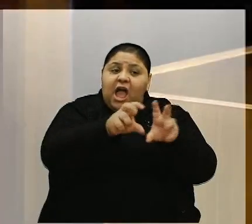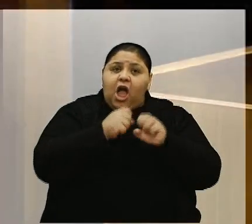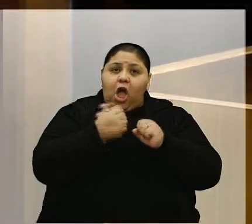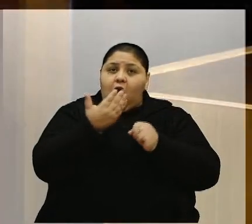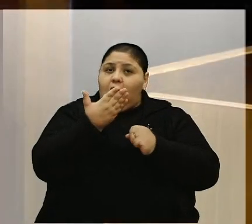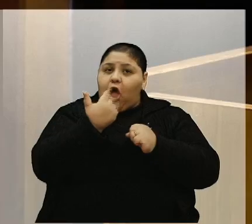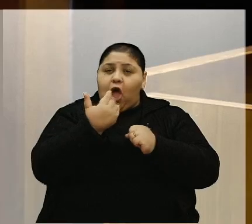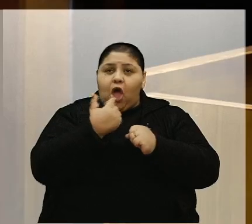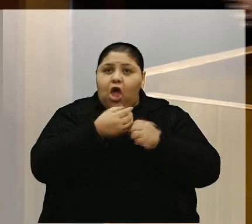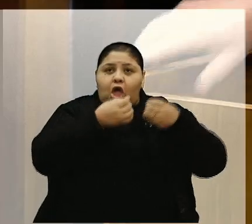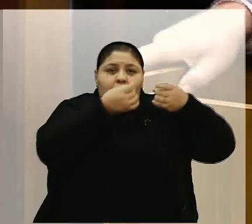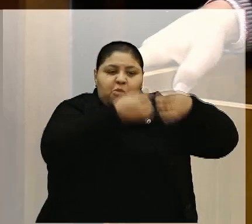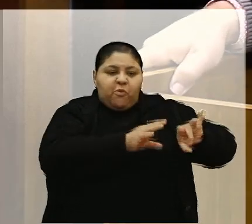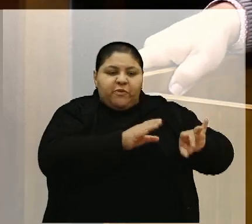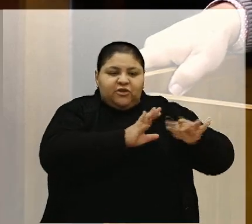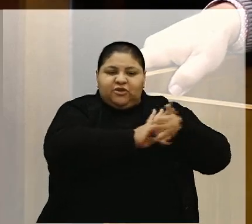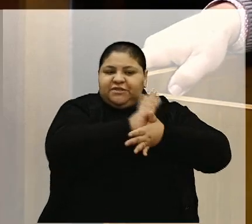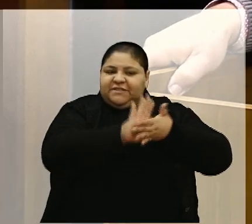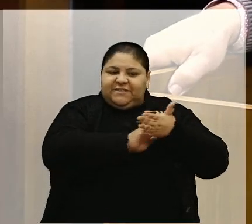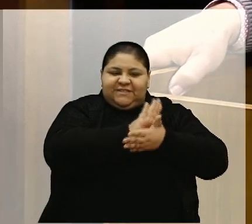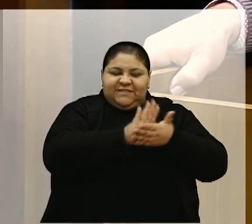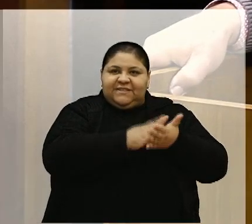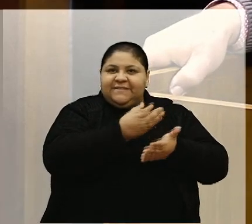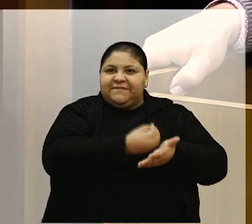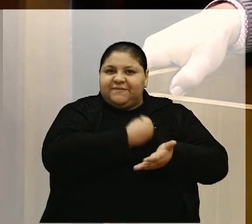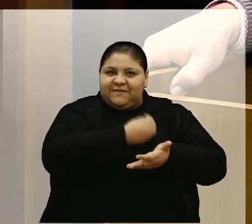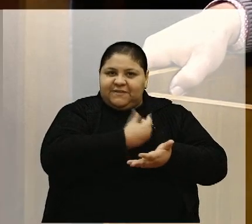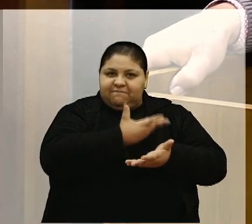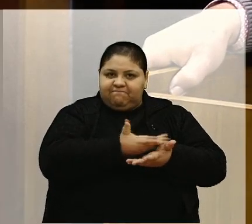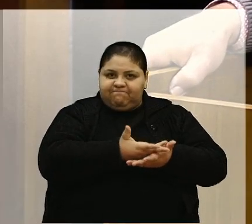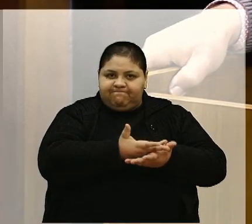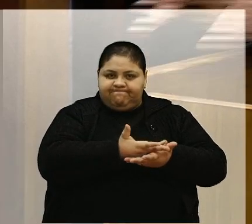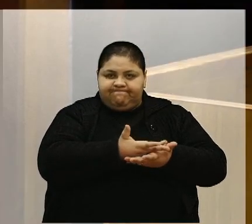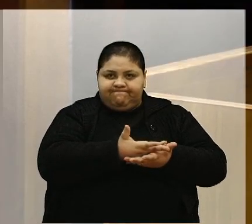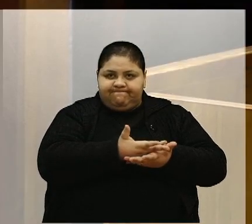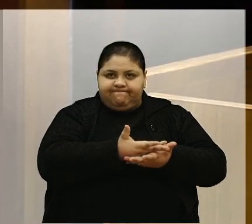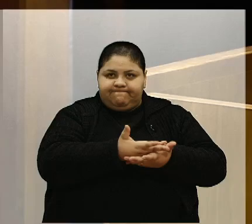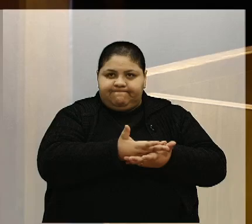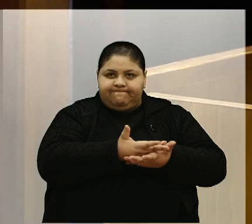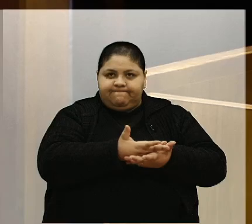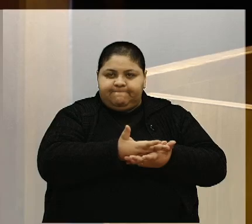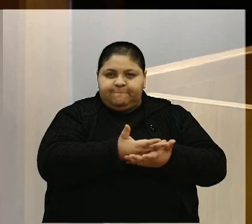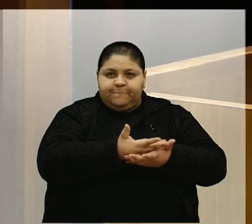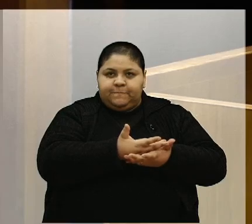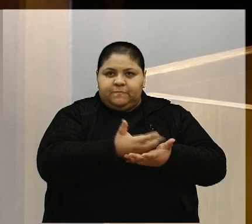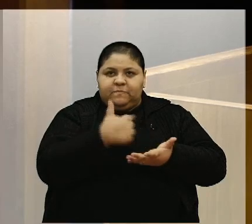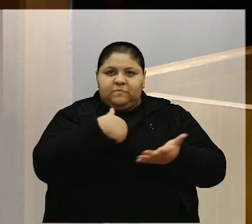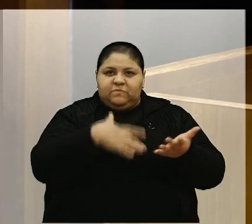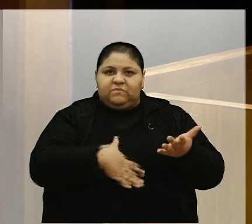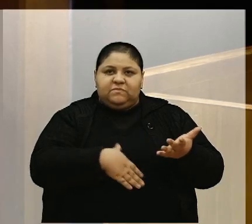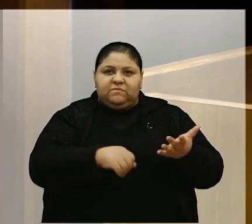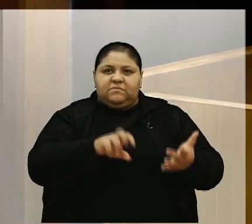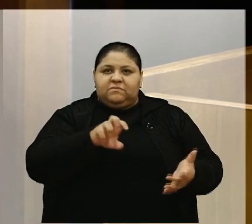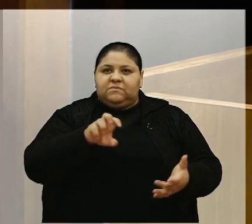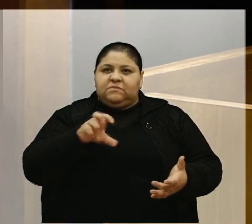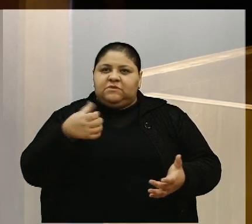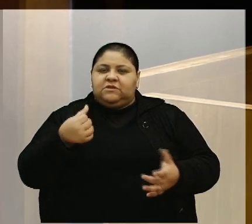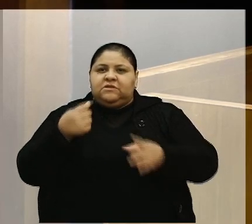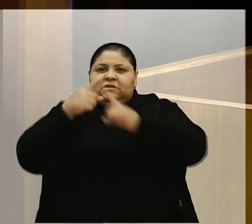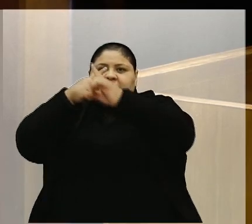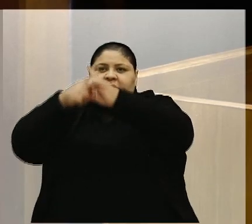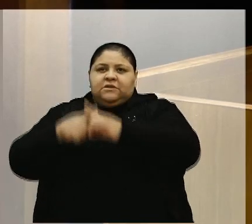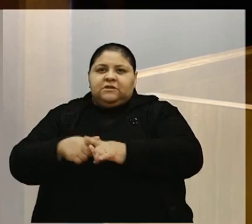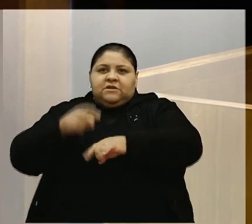foram atingidas em nada na sua vida. O meu guri já foi umas 5 ou 6 viagens lá para baixo, Roca